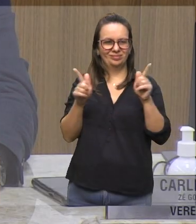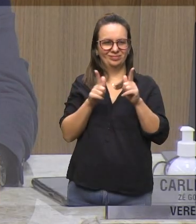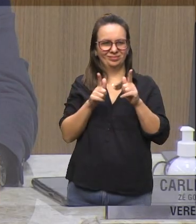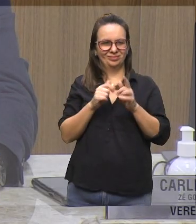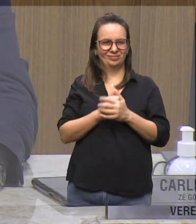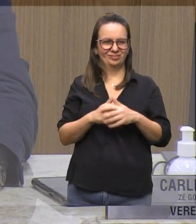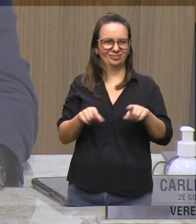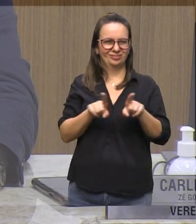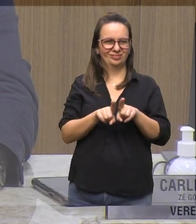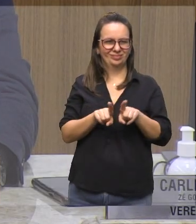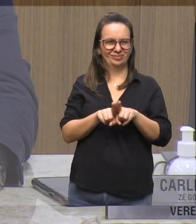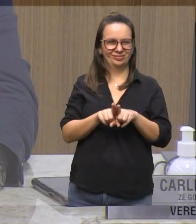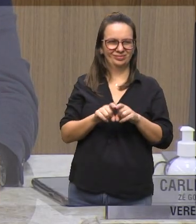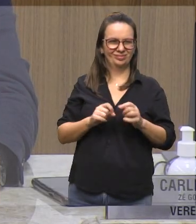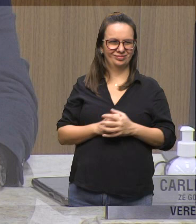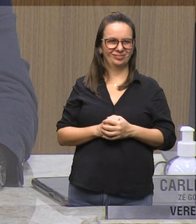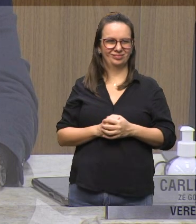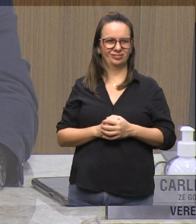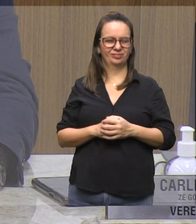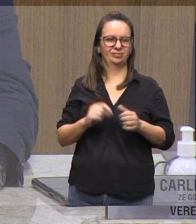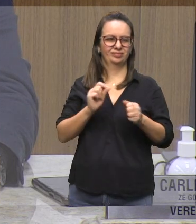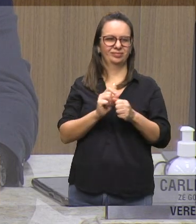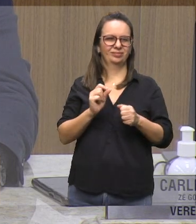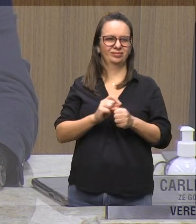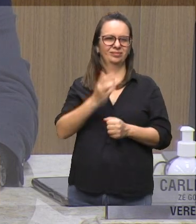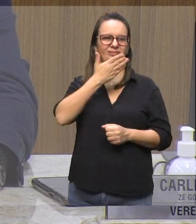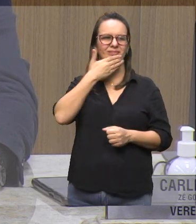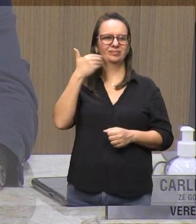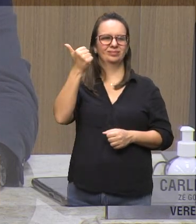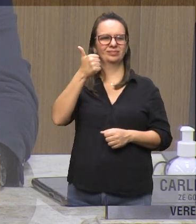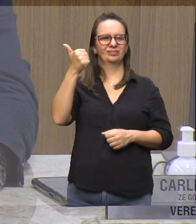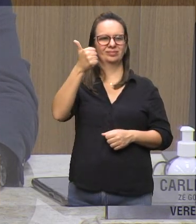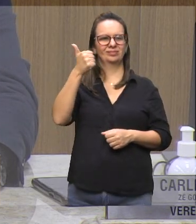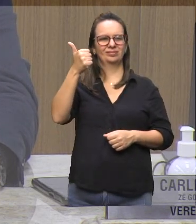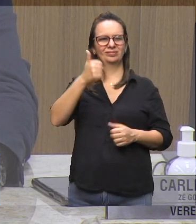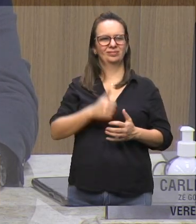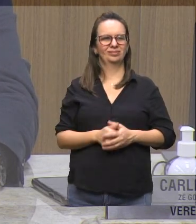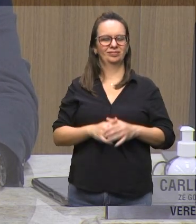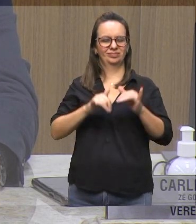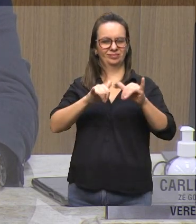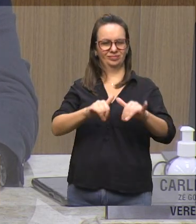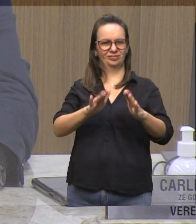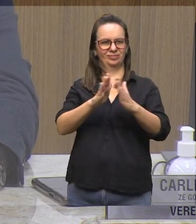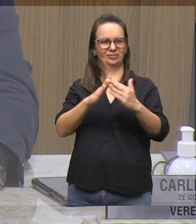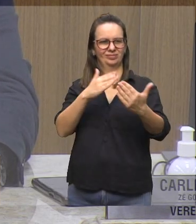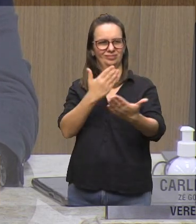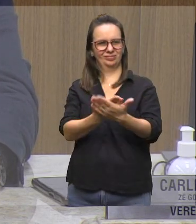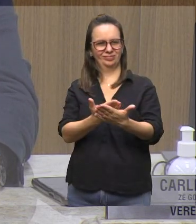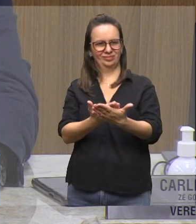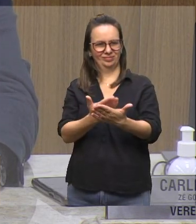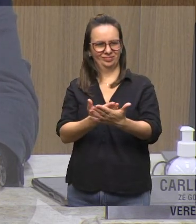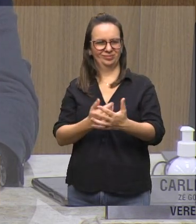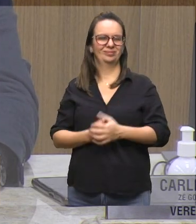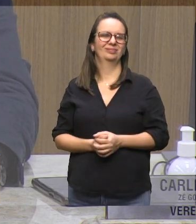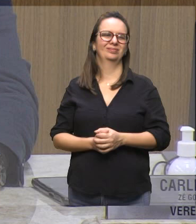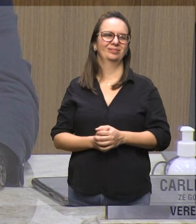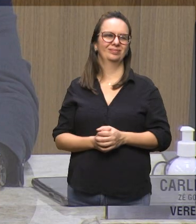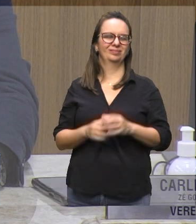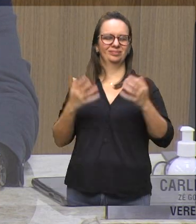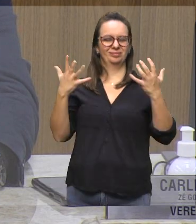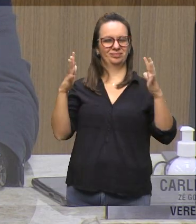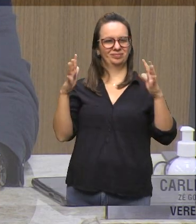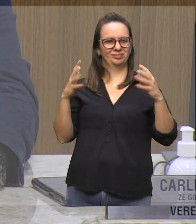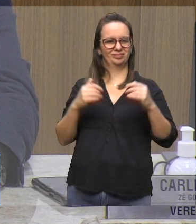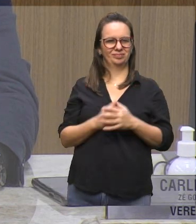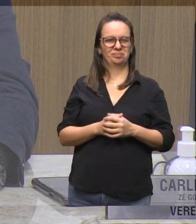seguinte forma: modernizando para que nossas crianças fiquem estudando na escola. Parabéns, foi sensível e